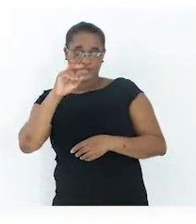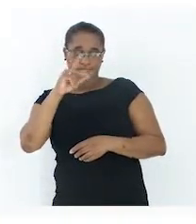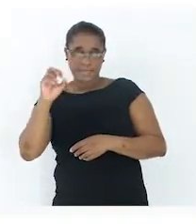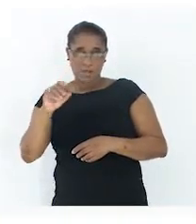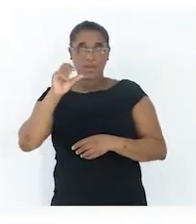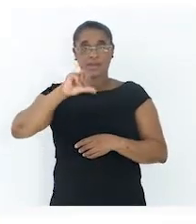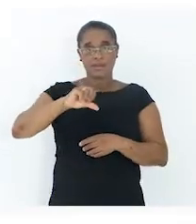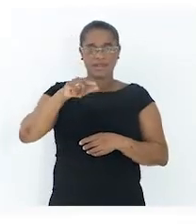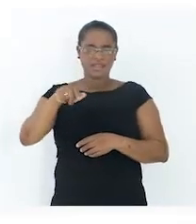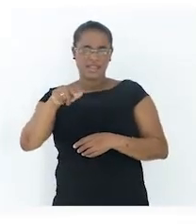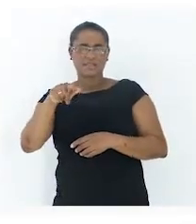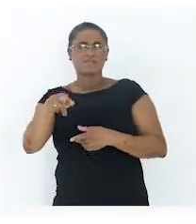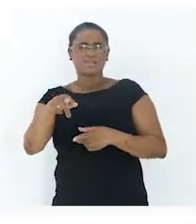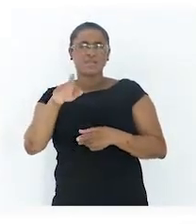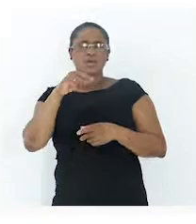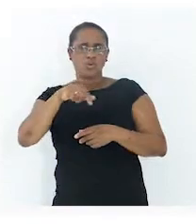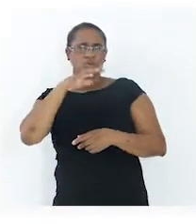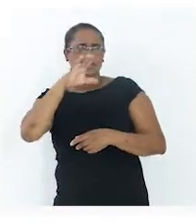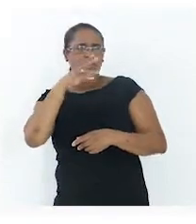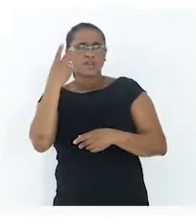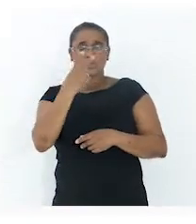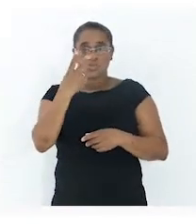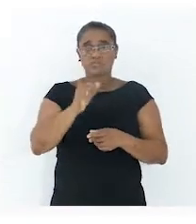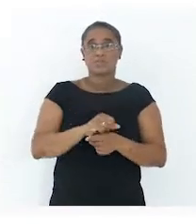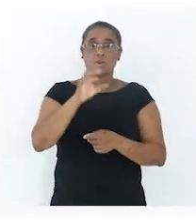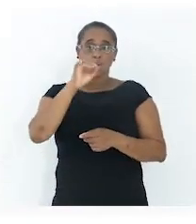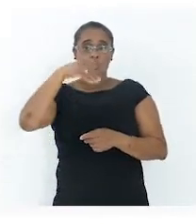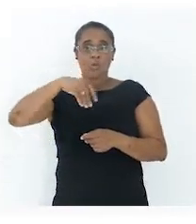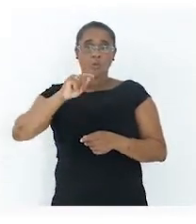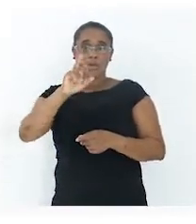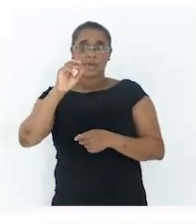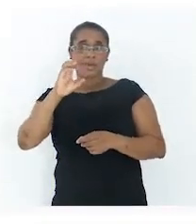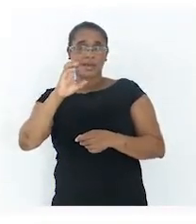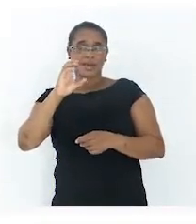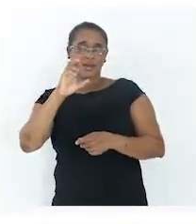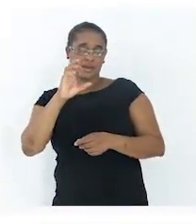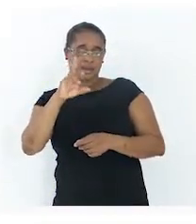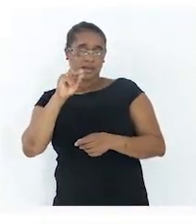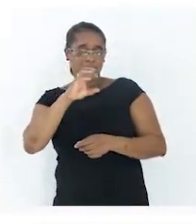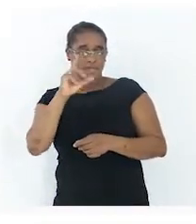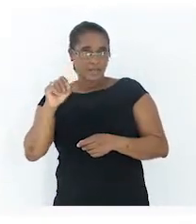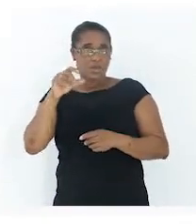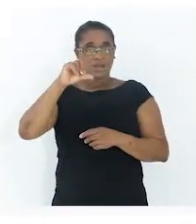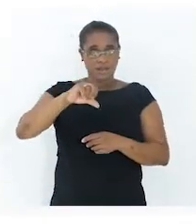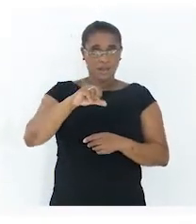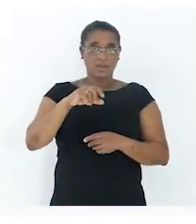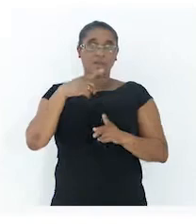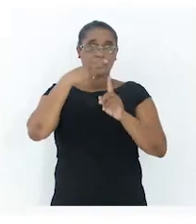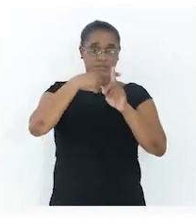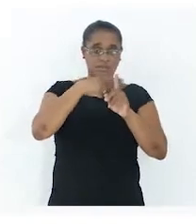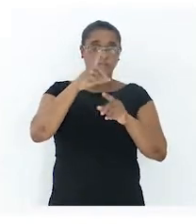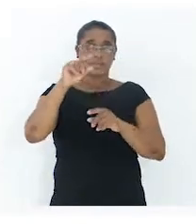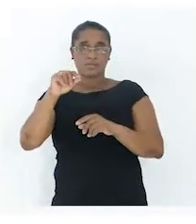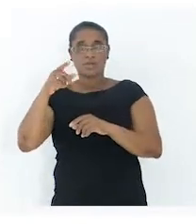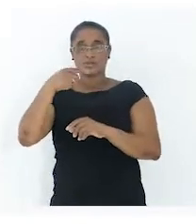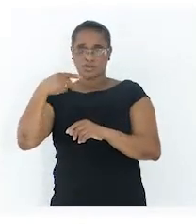que, hoje vamos falar de duas operações, adição em que e subtração, mais à frente. Vamos começar com adição em